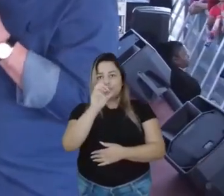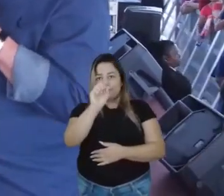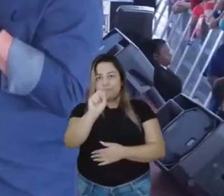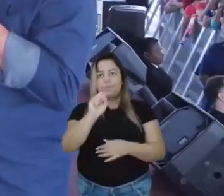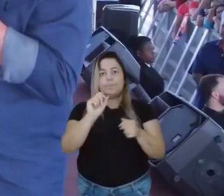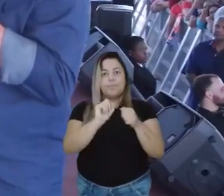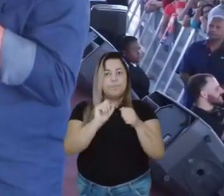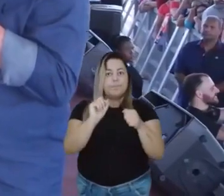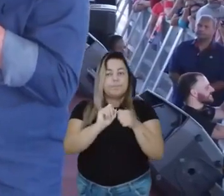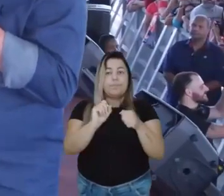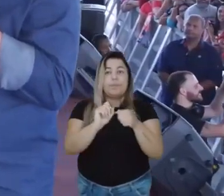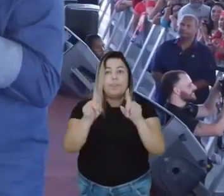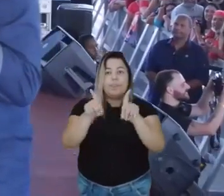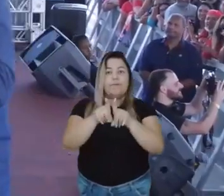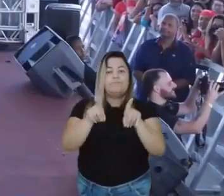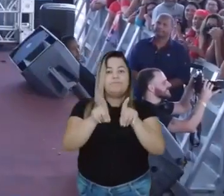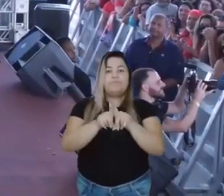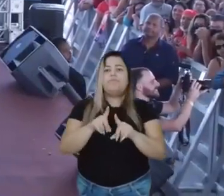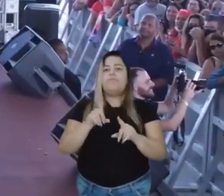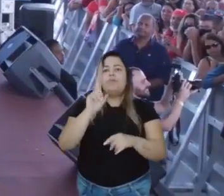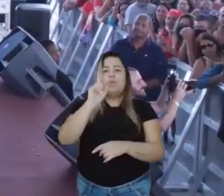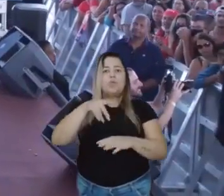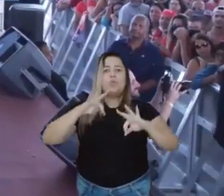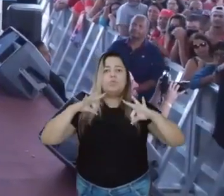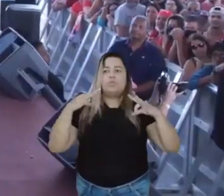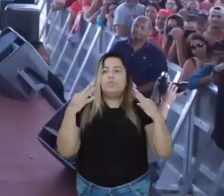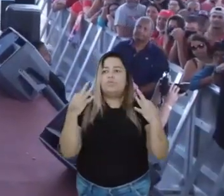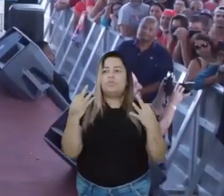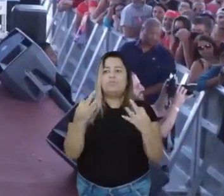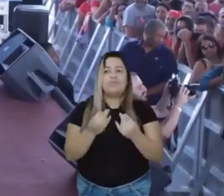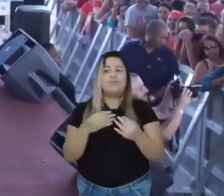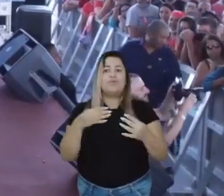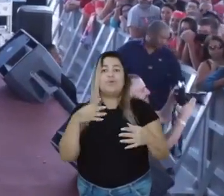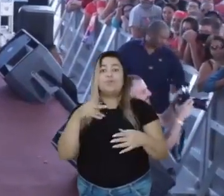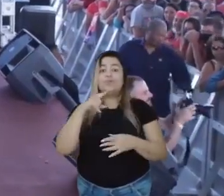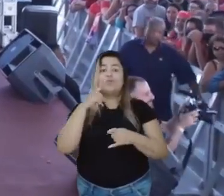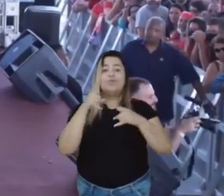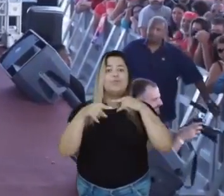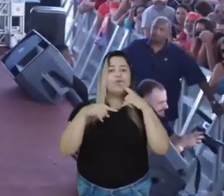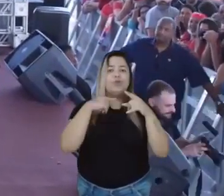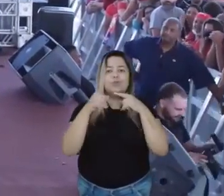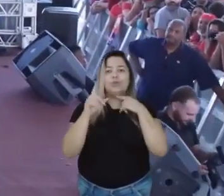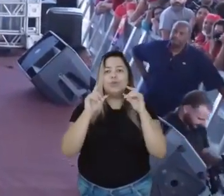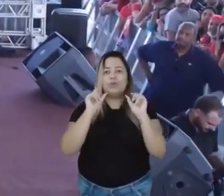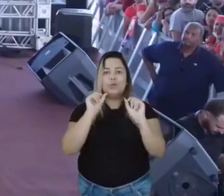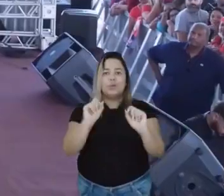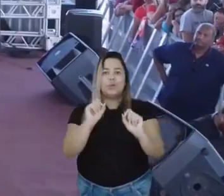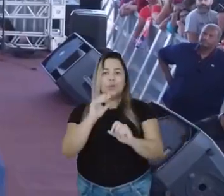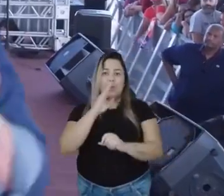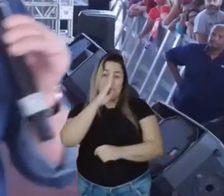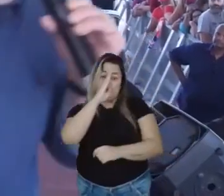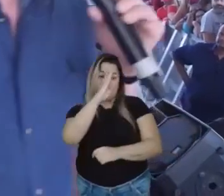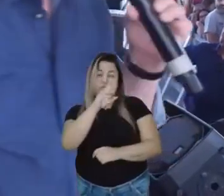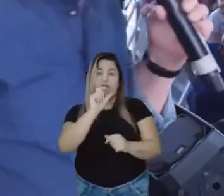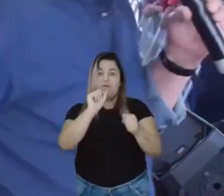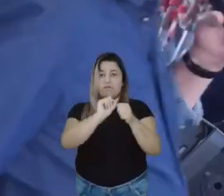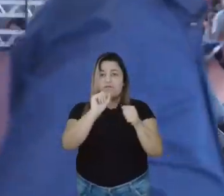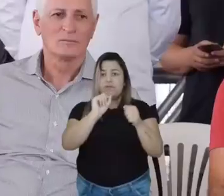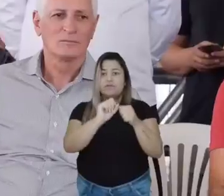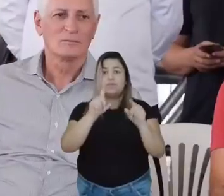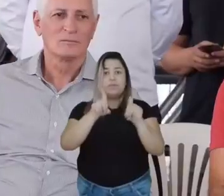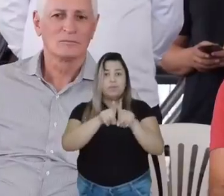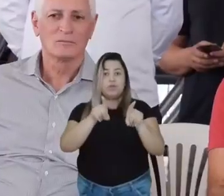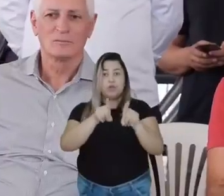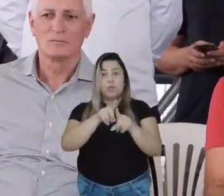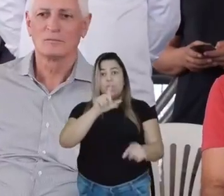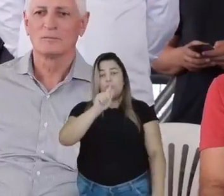senão todos eles estavam quebrados. Eu duvido que o Bolsonaro fez pelo agronegócio 10% do